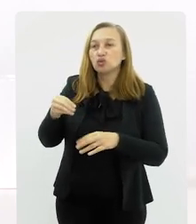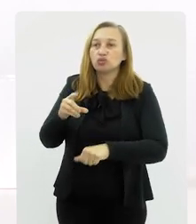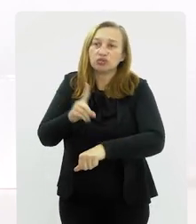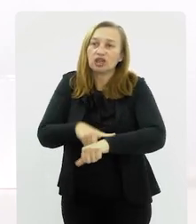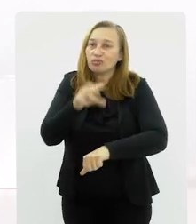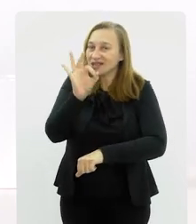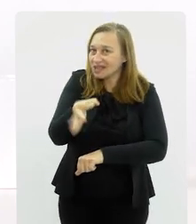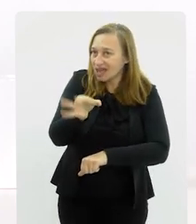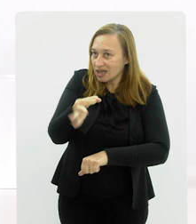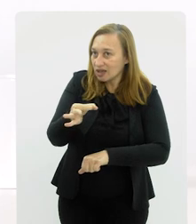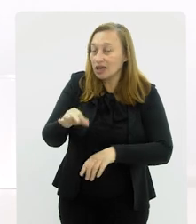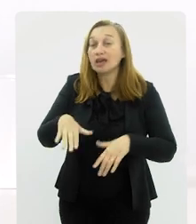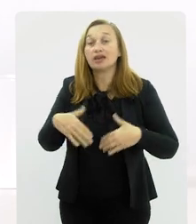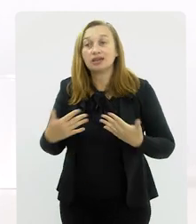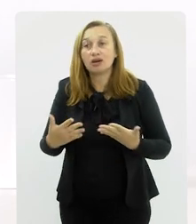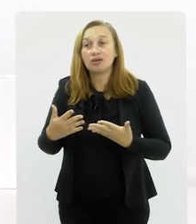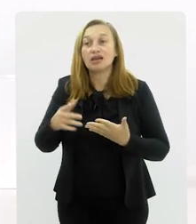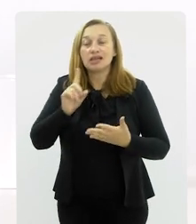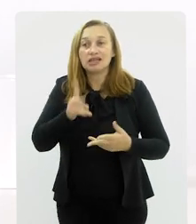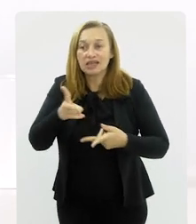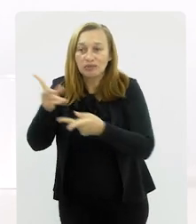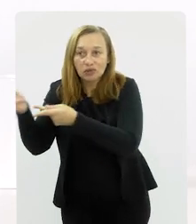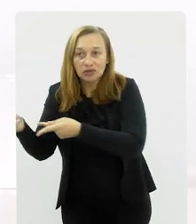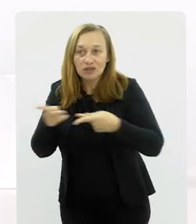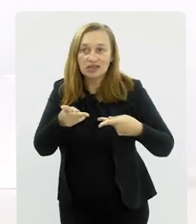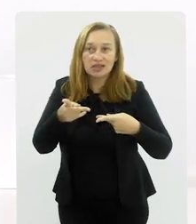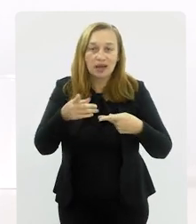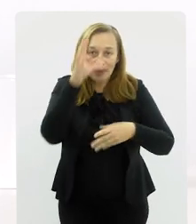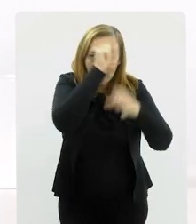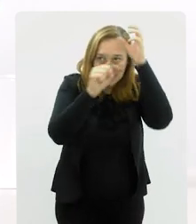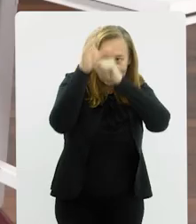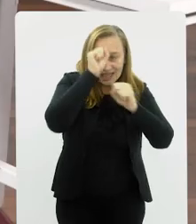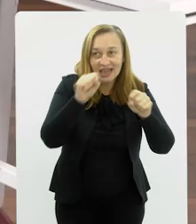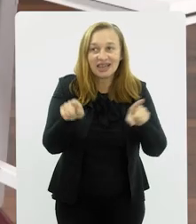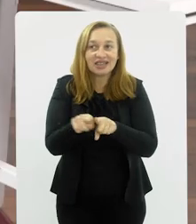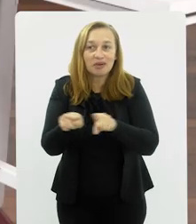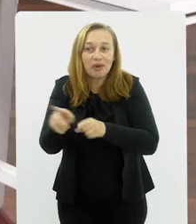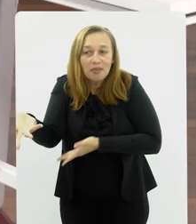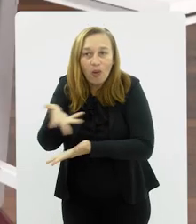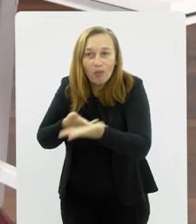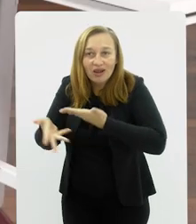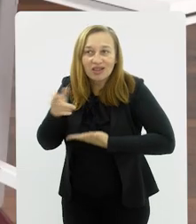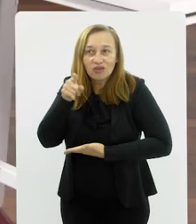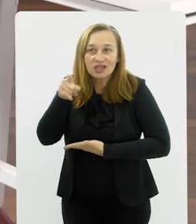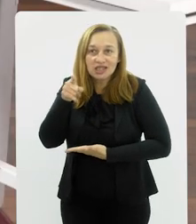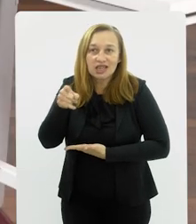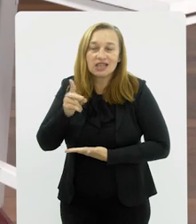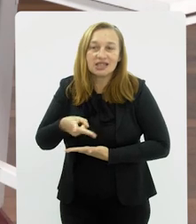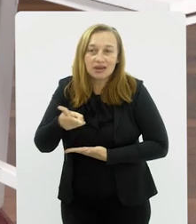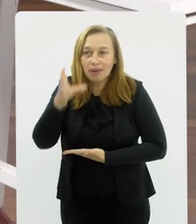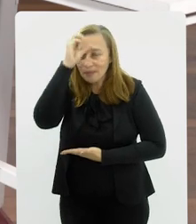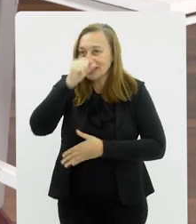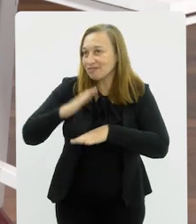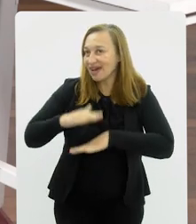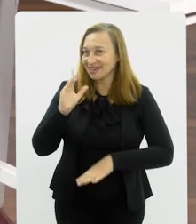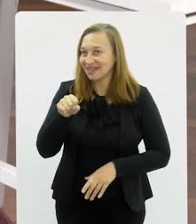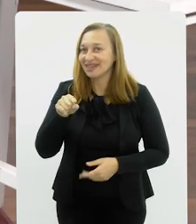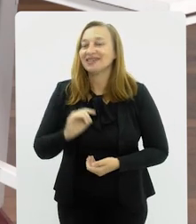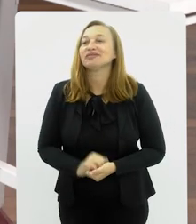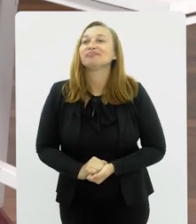seu tempo, tudo tem o seu momento. Então, por enquanto, sempre quando eu venho é para buscar aprendizado. E trocar figurinha com um cara igual você, que a gente sempre aprende um pouco mais,